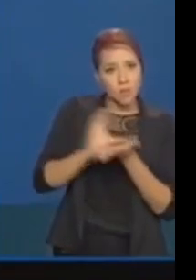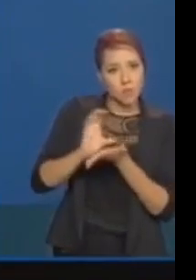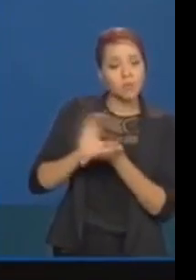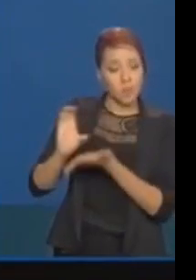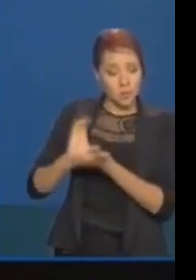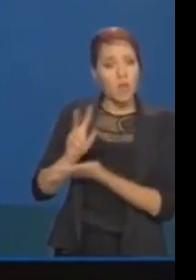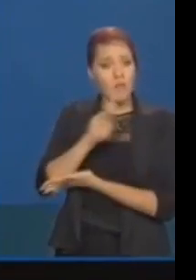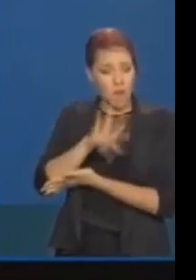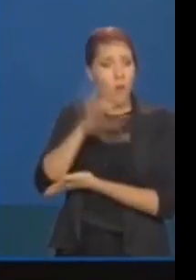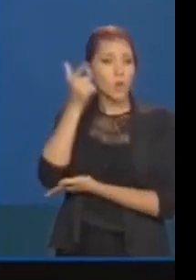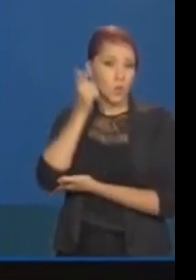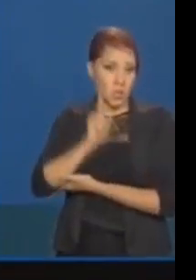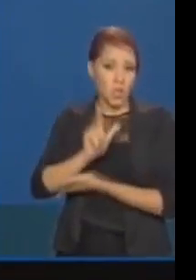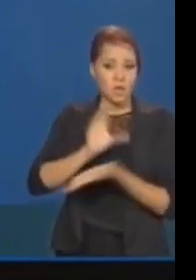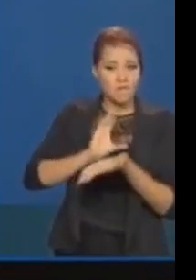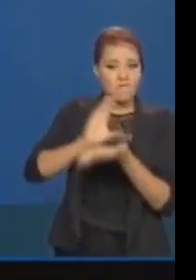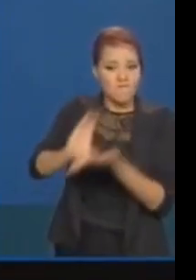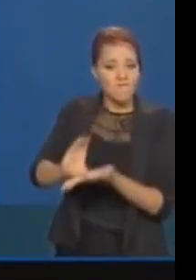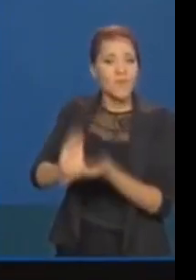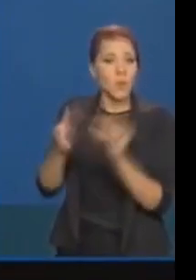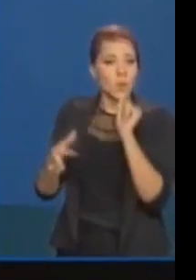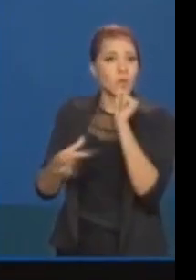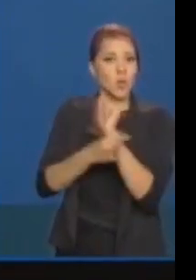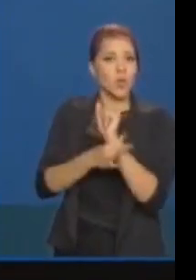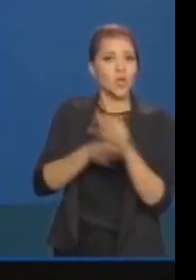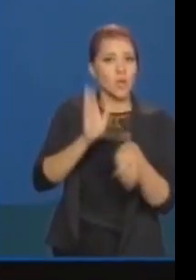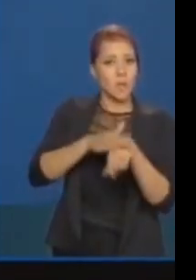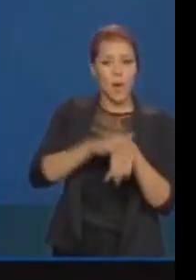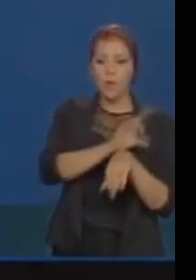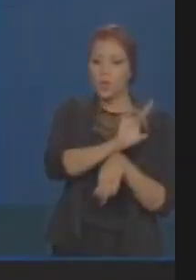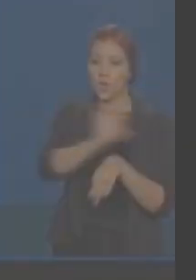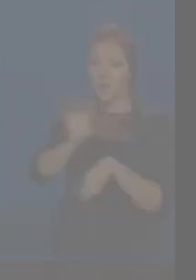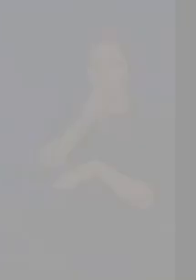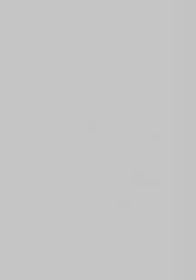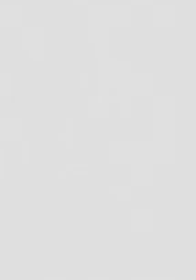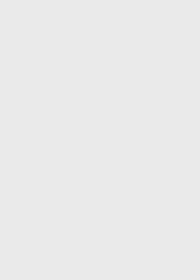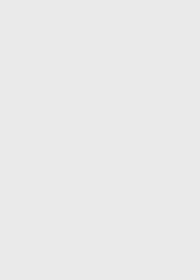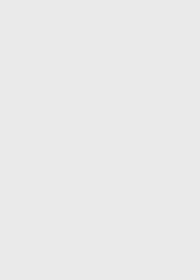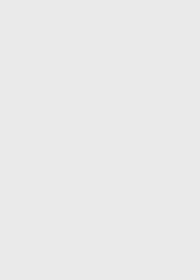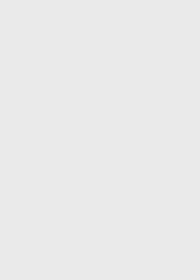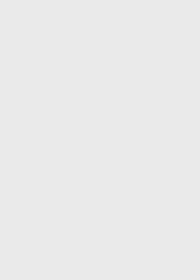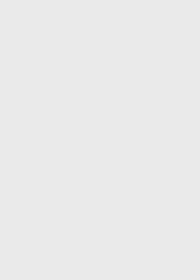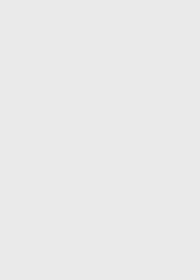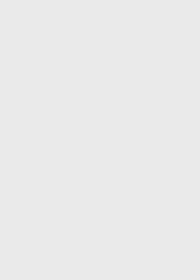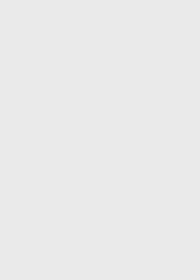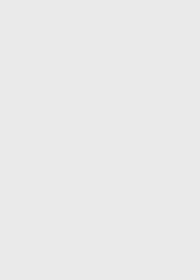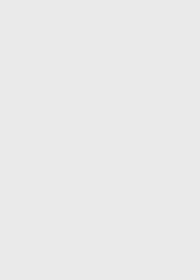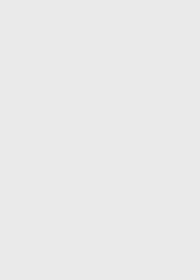sim com segurança na mão de cada brasileiro e cada brasileira para ajudar a vencer esse momento.